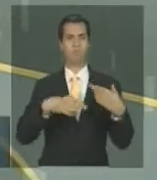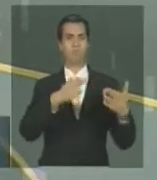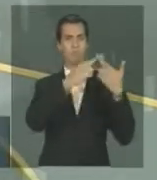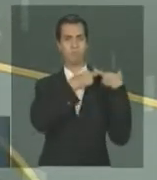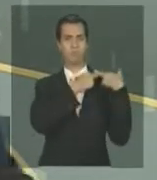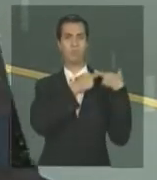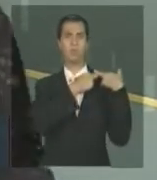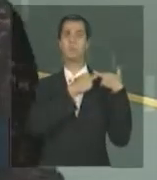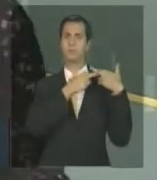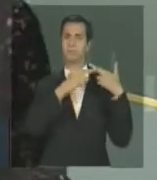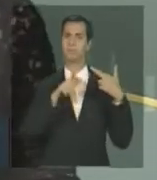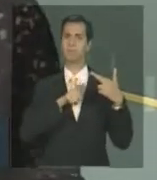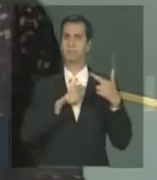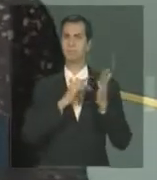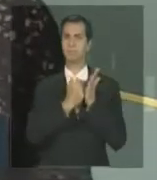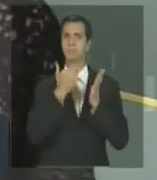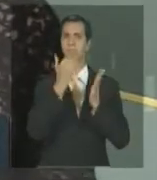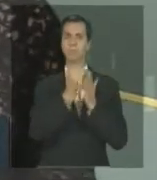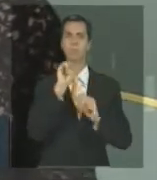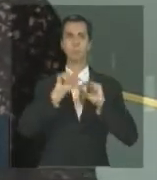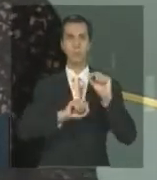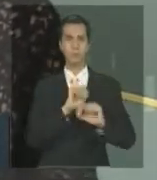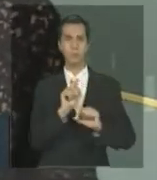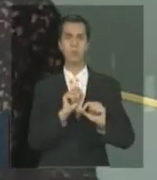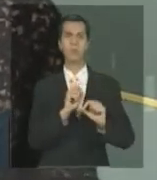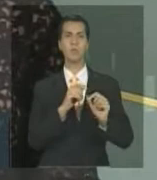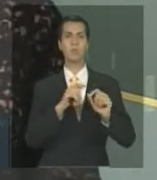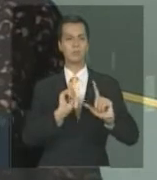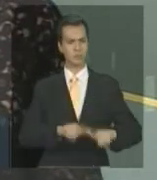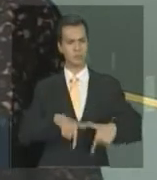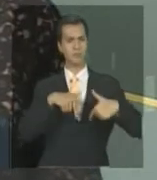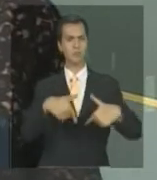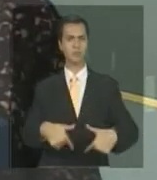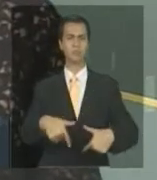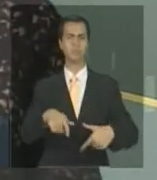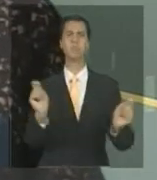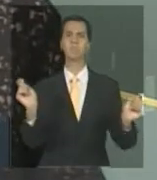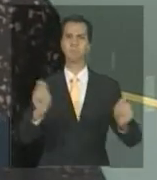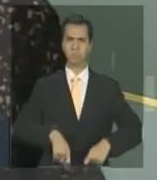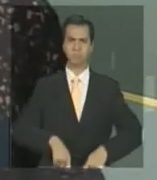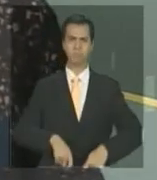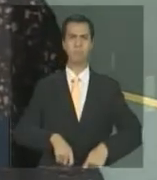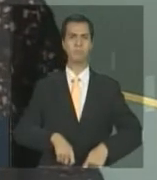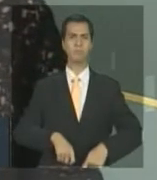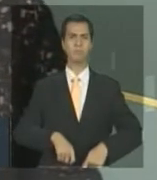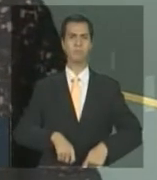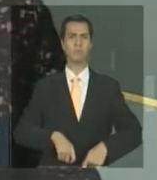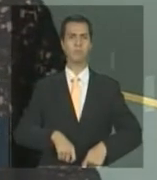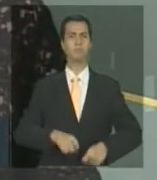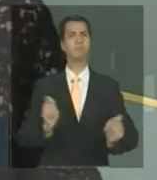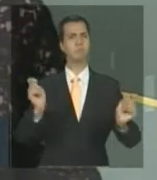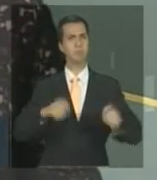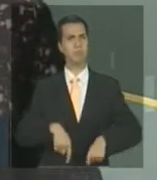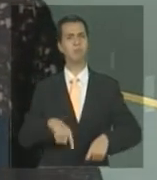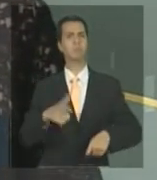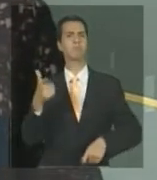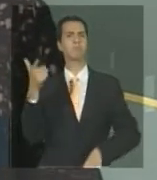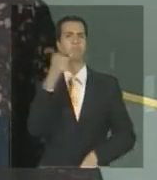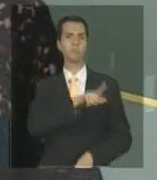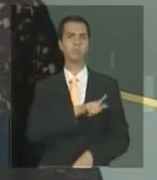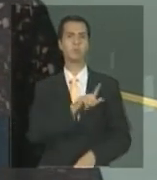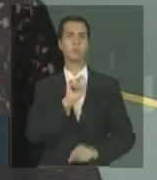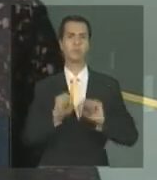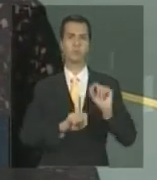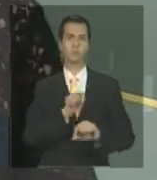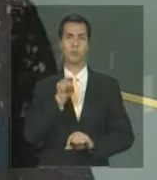dimensões, será um desafio capaz de ser atingido